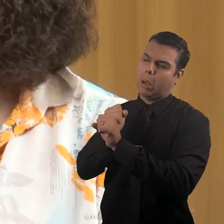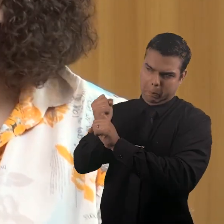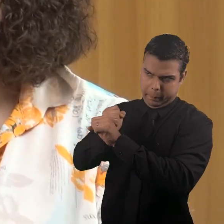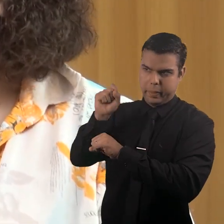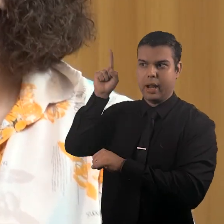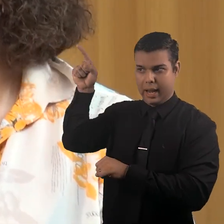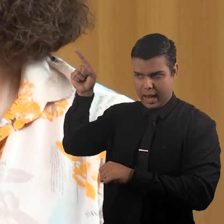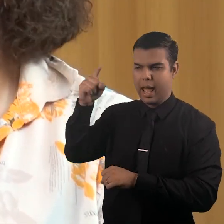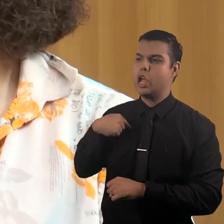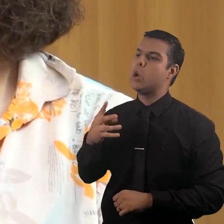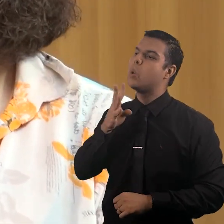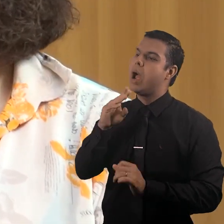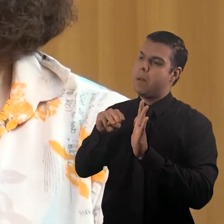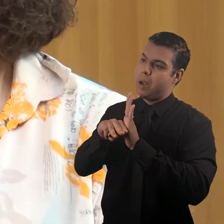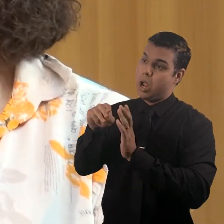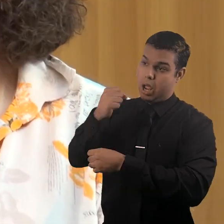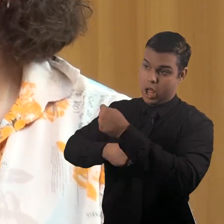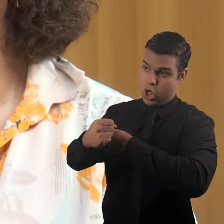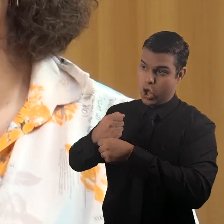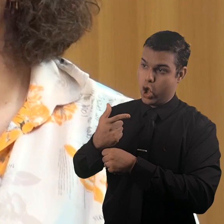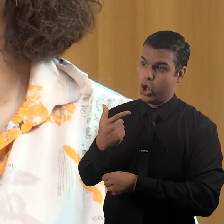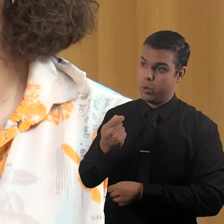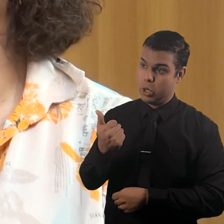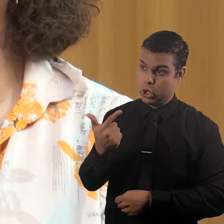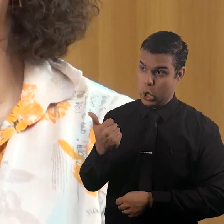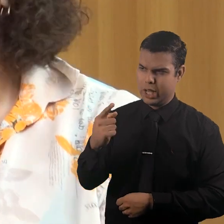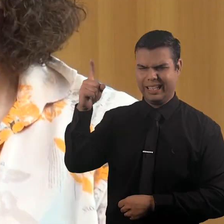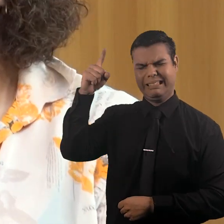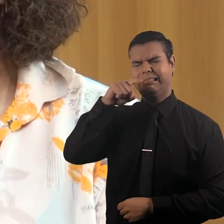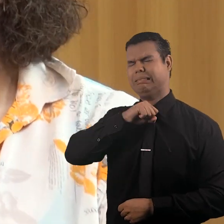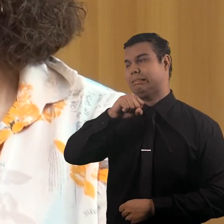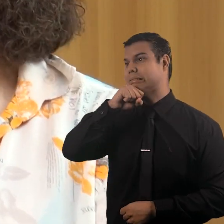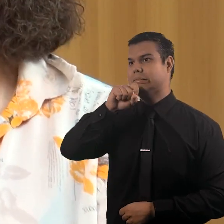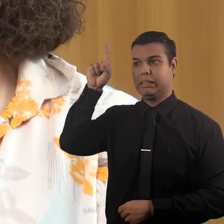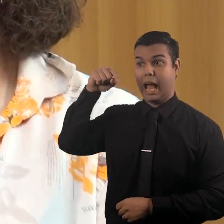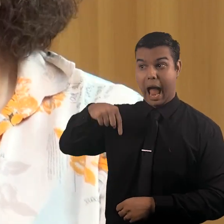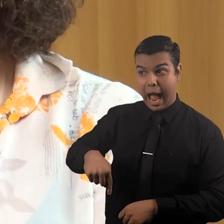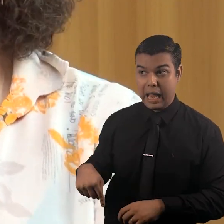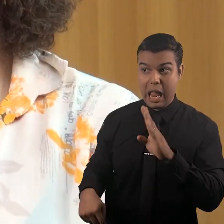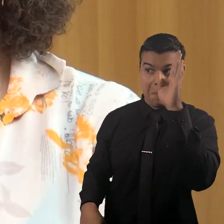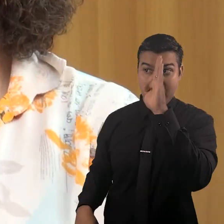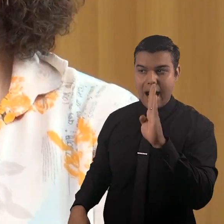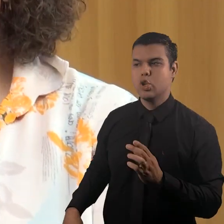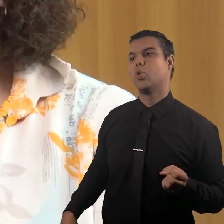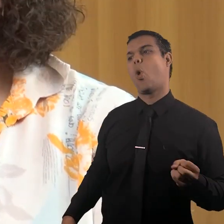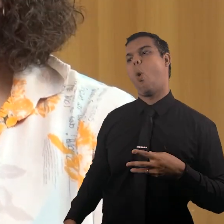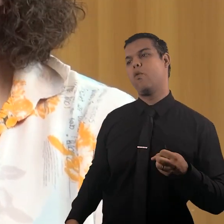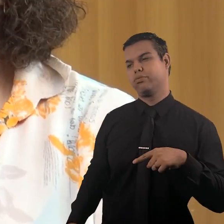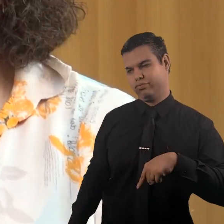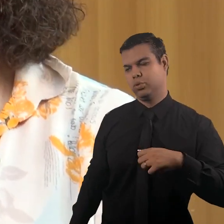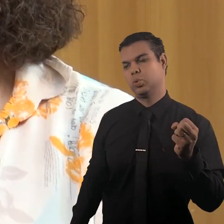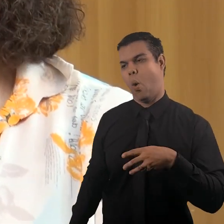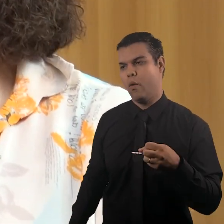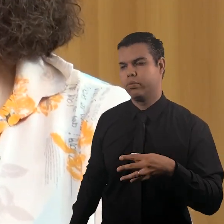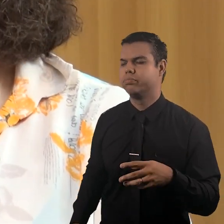muitos anos. Eu conheci essa metodologia em 2012 e ela já estava antiga lá. E aqui no Brasil ela ainda está muito recente. E é como